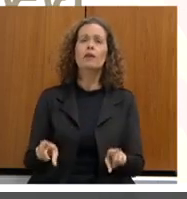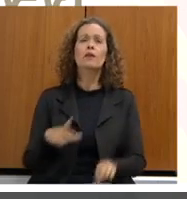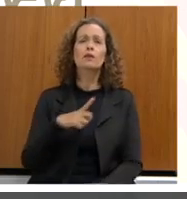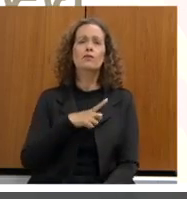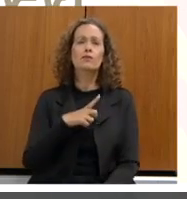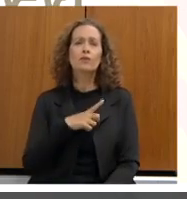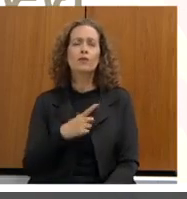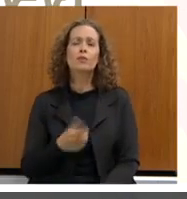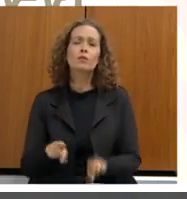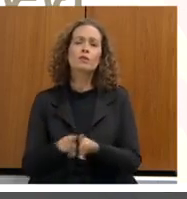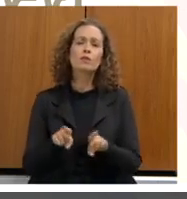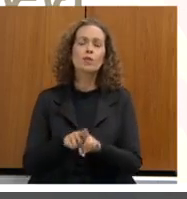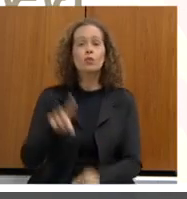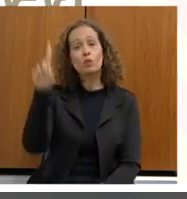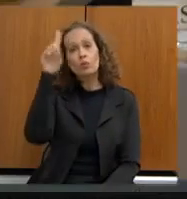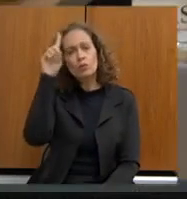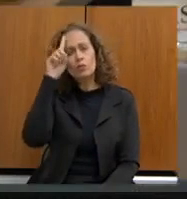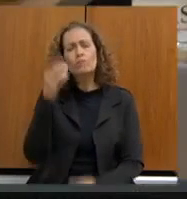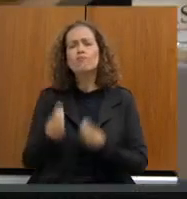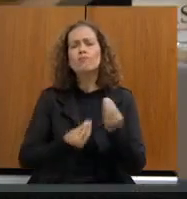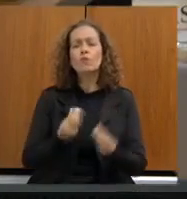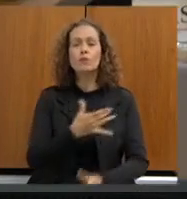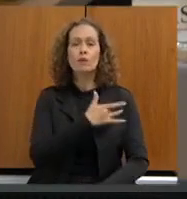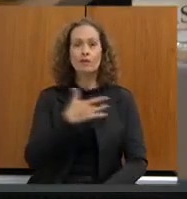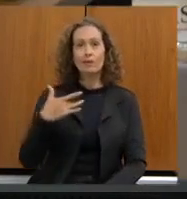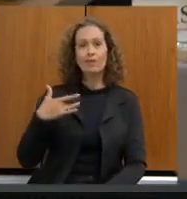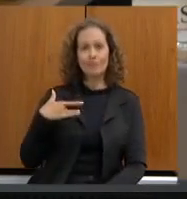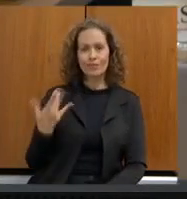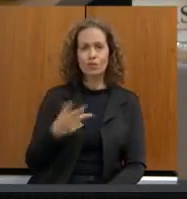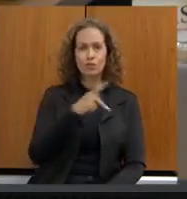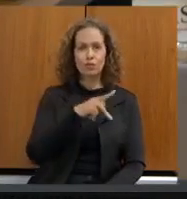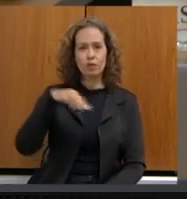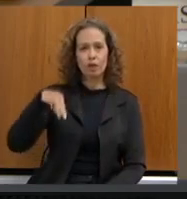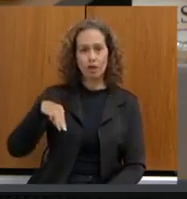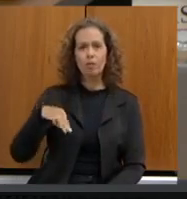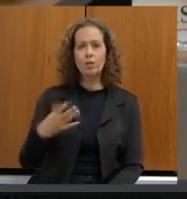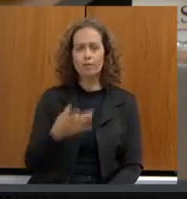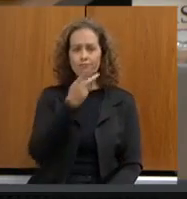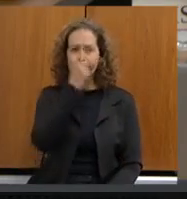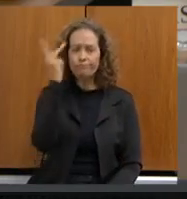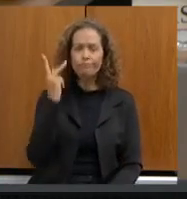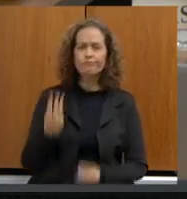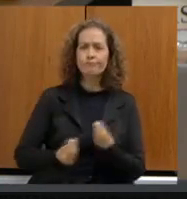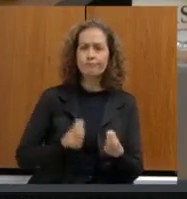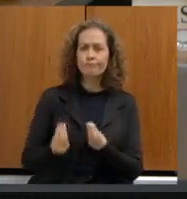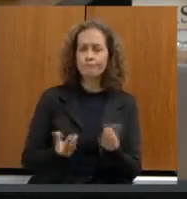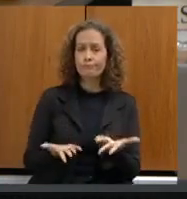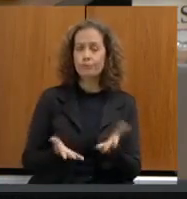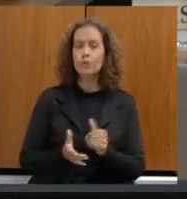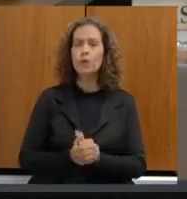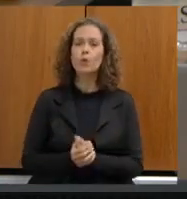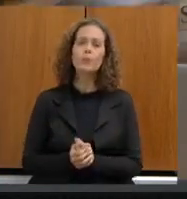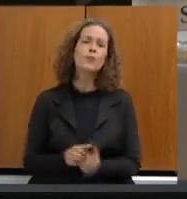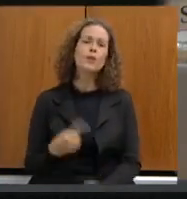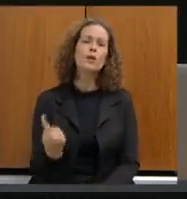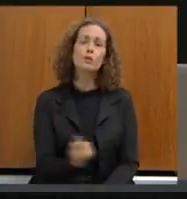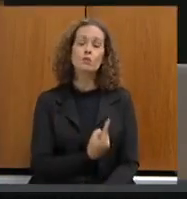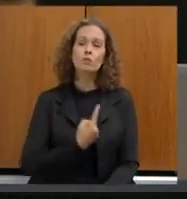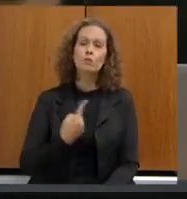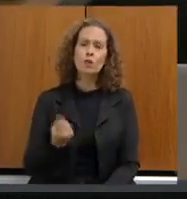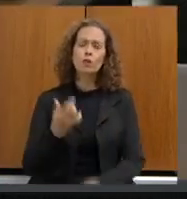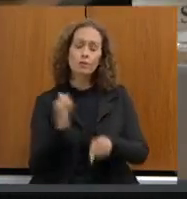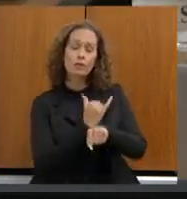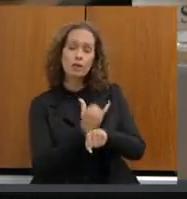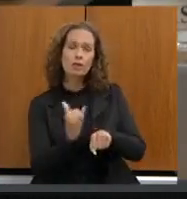um acompanhamento Diário da saúde do policial militar acho o nosso grande tro né que permitiu a gente atuar de